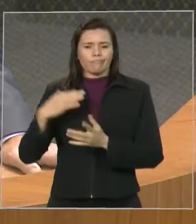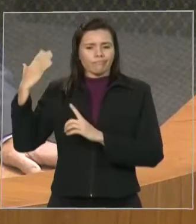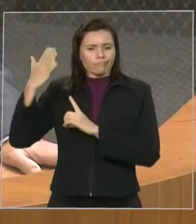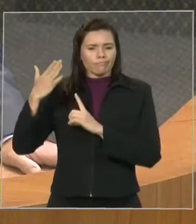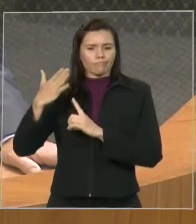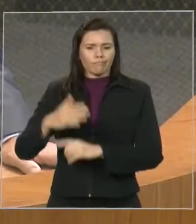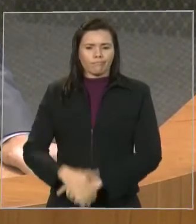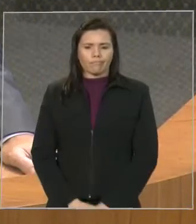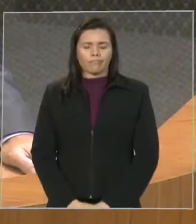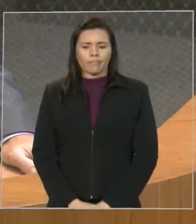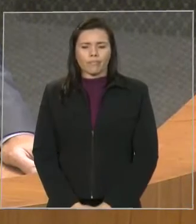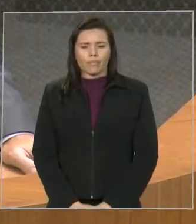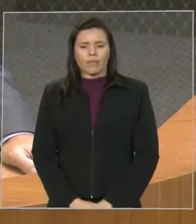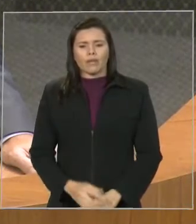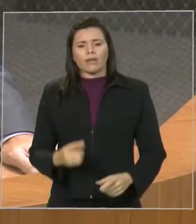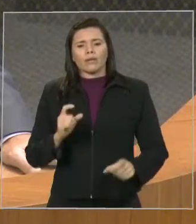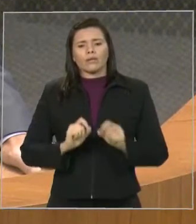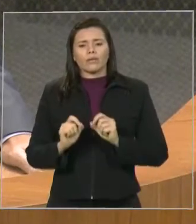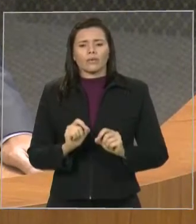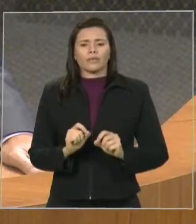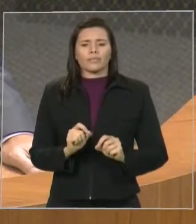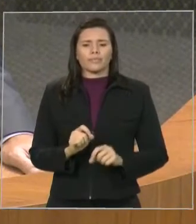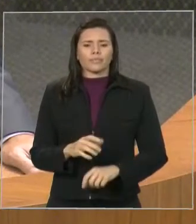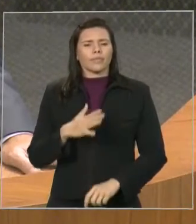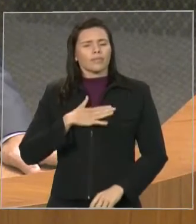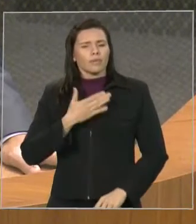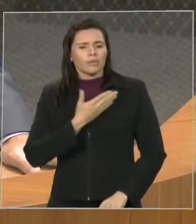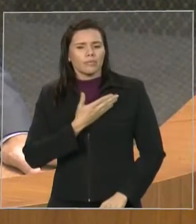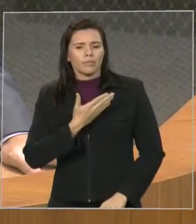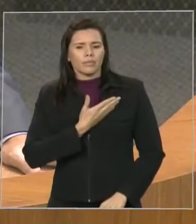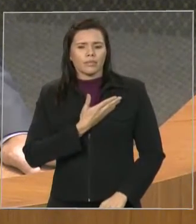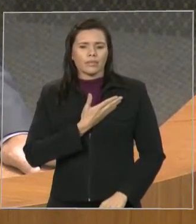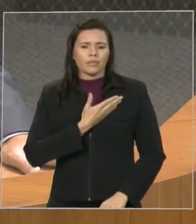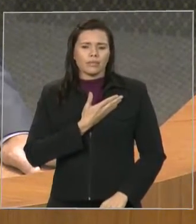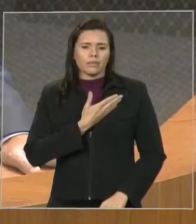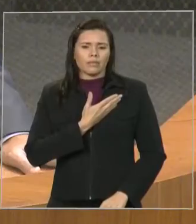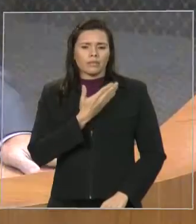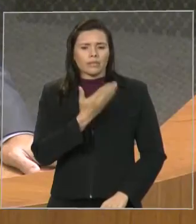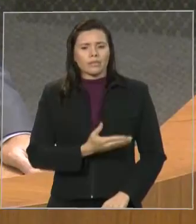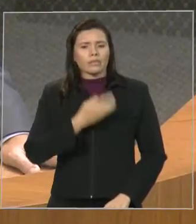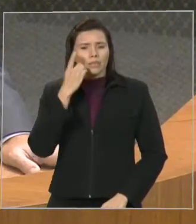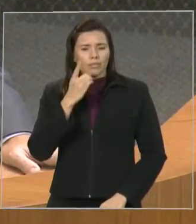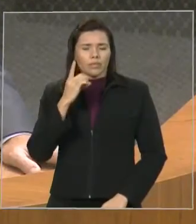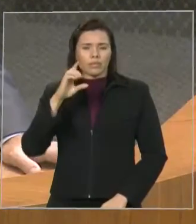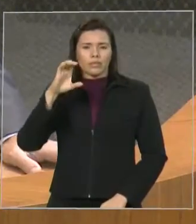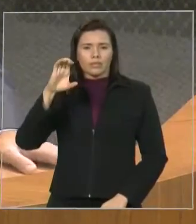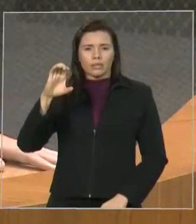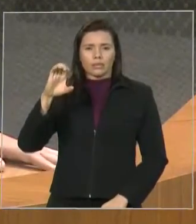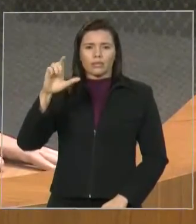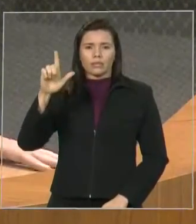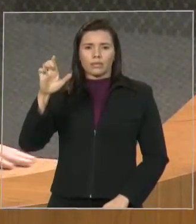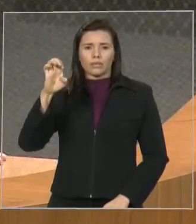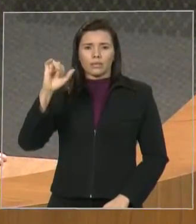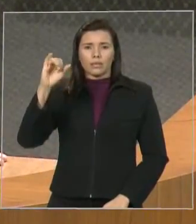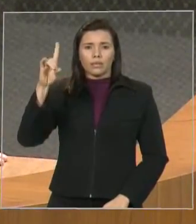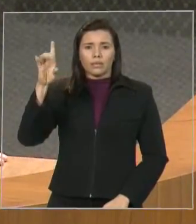seu falecimento, em especial, minha amiga querida do coração, deputada Cleide Coutinho. Muito obrigado, senhor presidente.